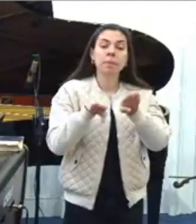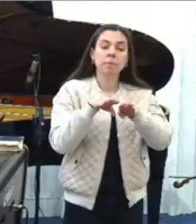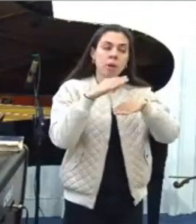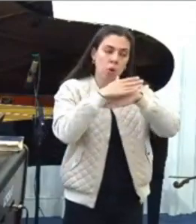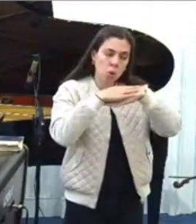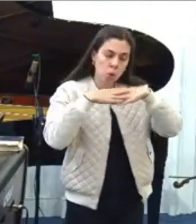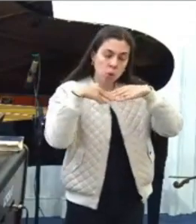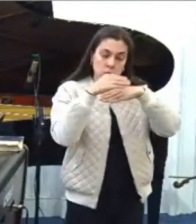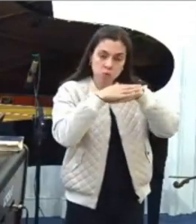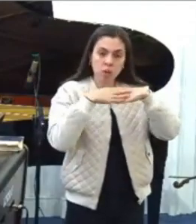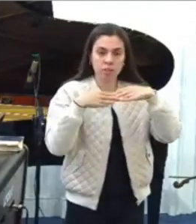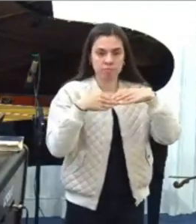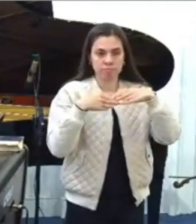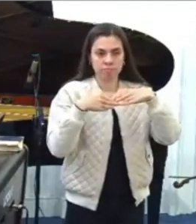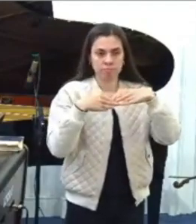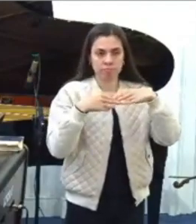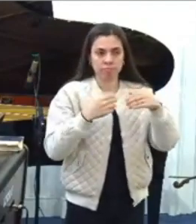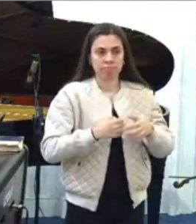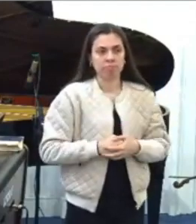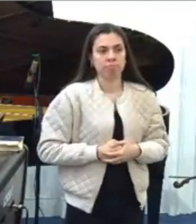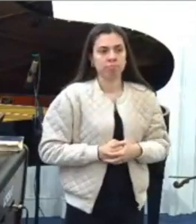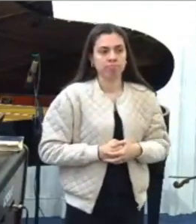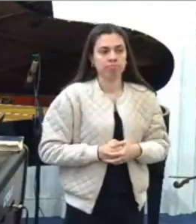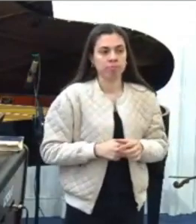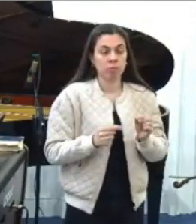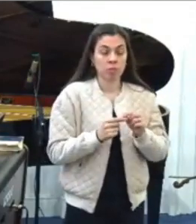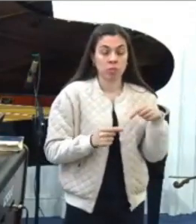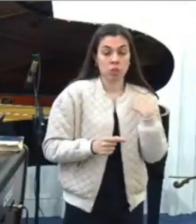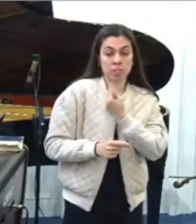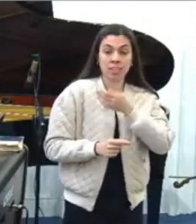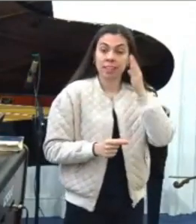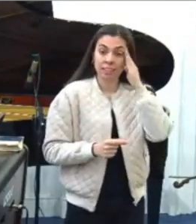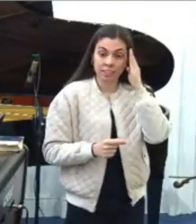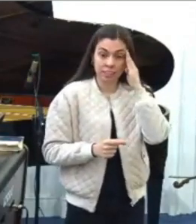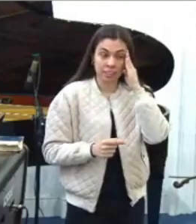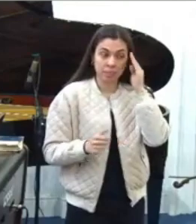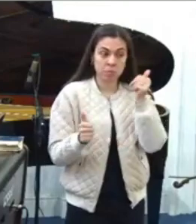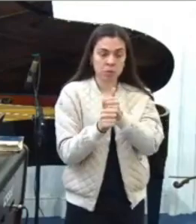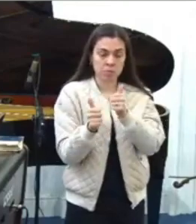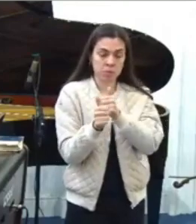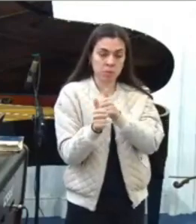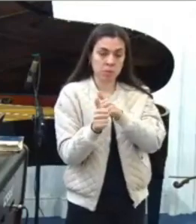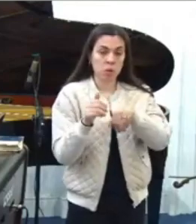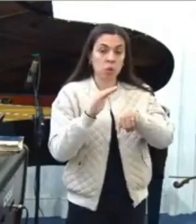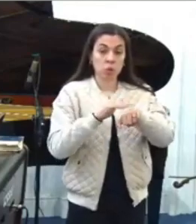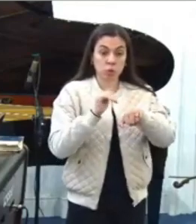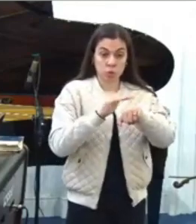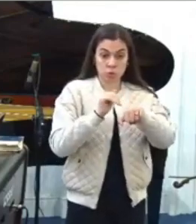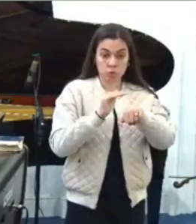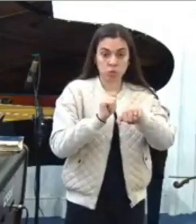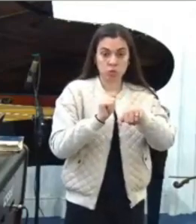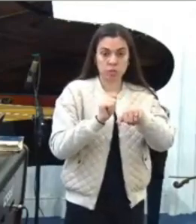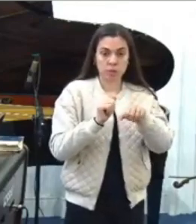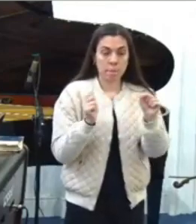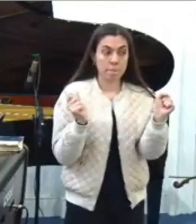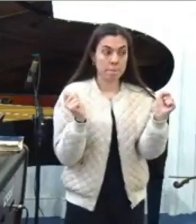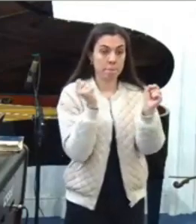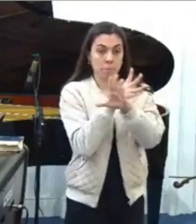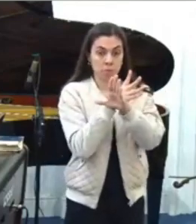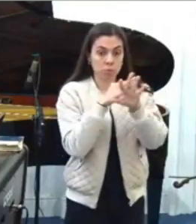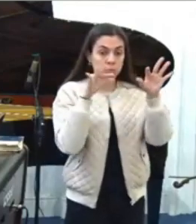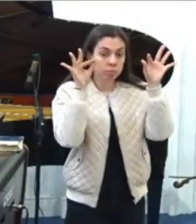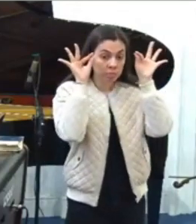nos torna conscientes da existência da perseguição, ele nos chama a estarmos